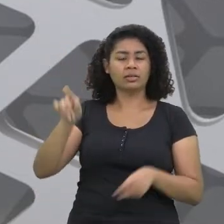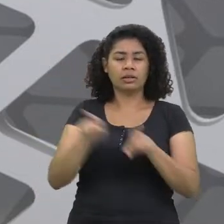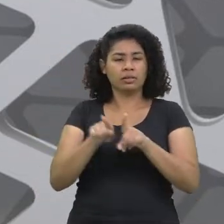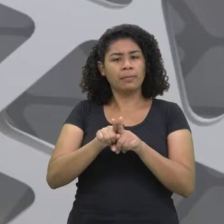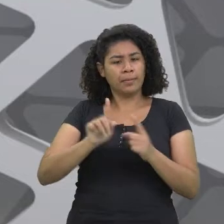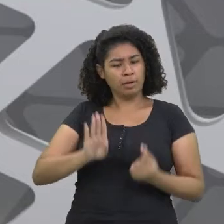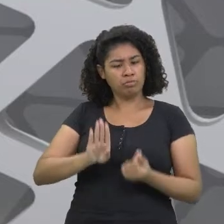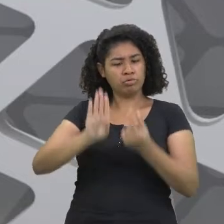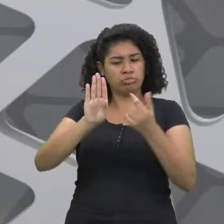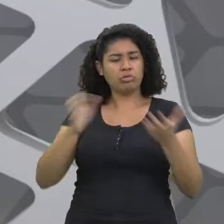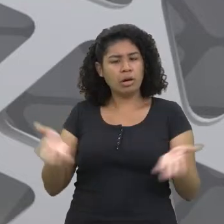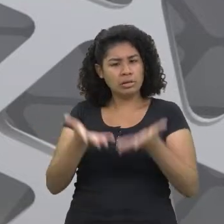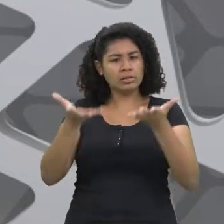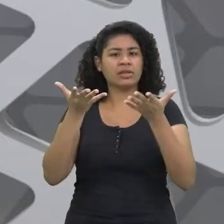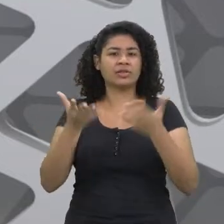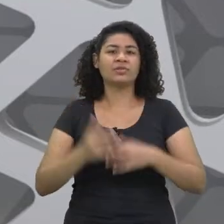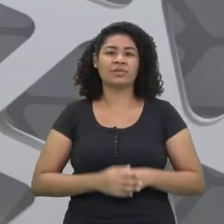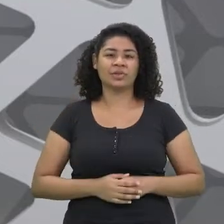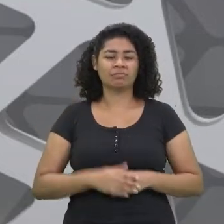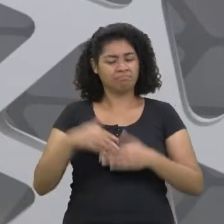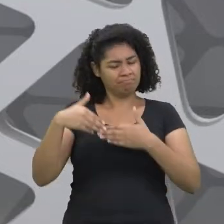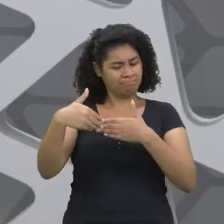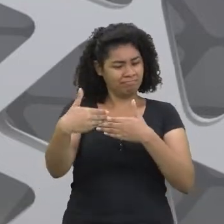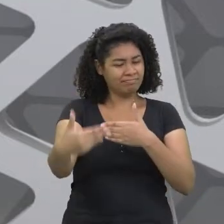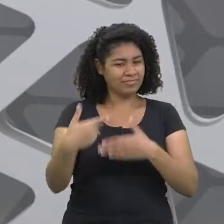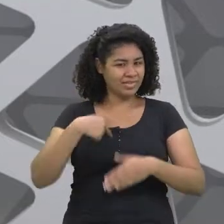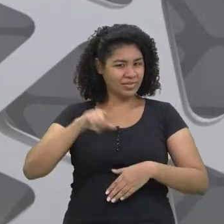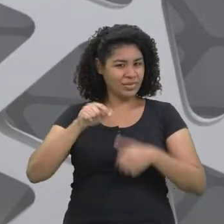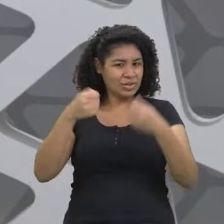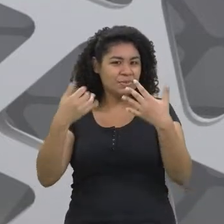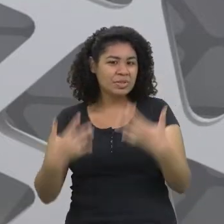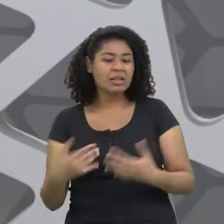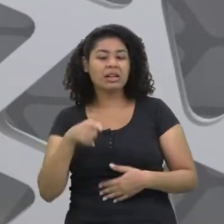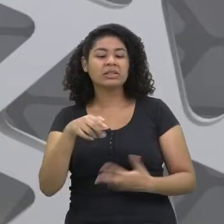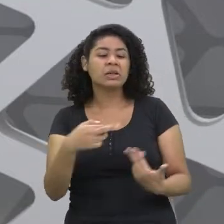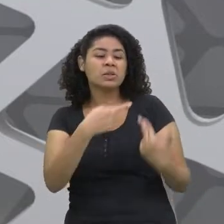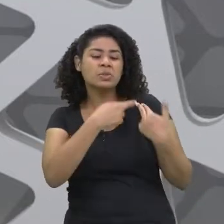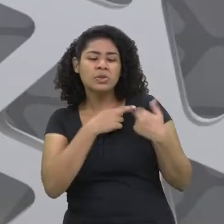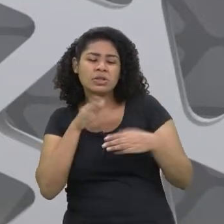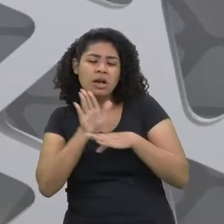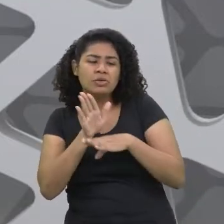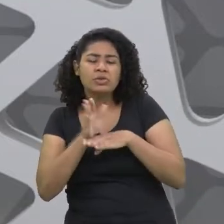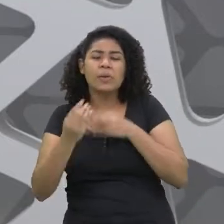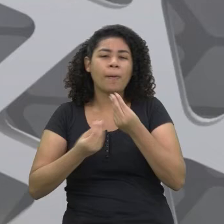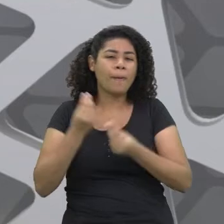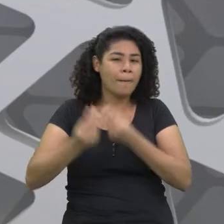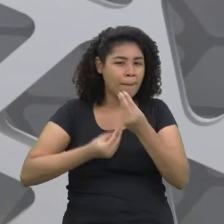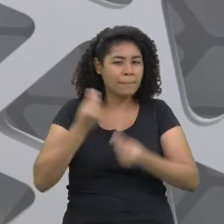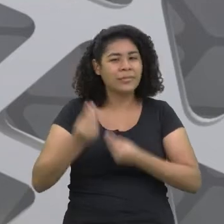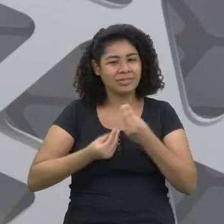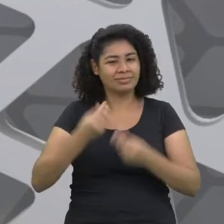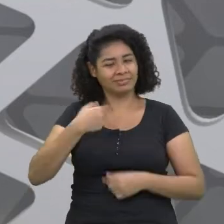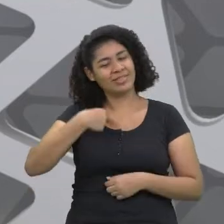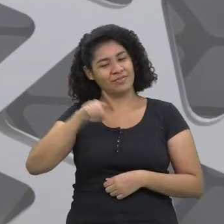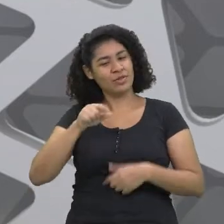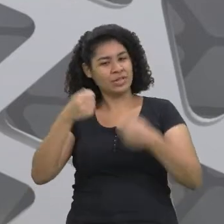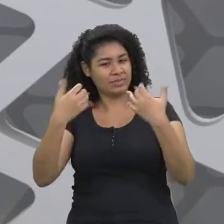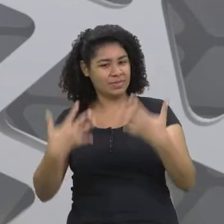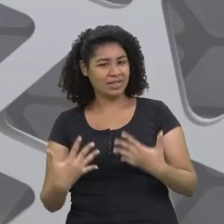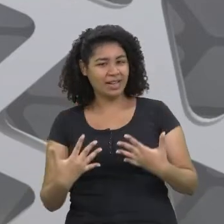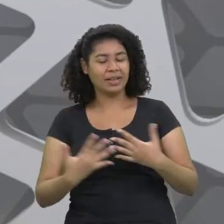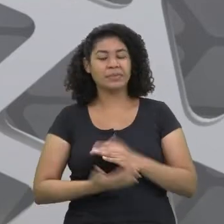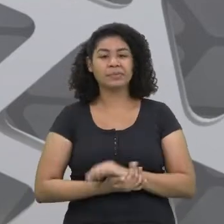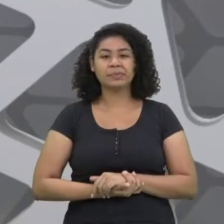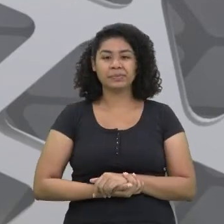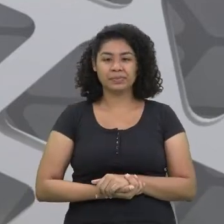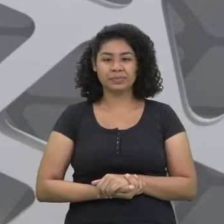mais adiante, vamos saber quais foram o papel dessa classe, os papéis desses participantes dessa classe dentro das